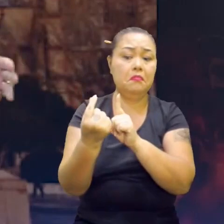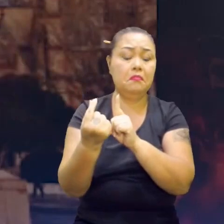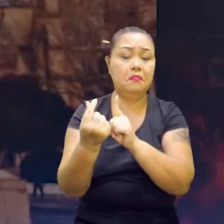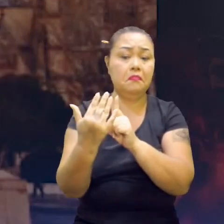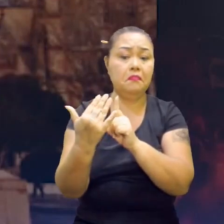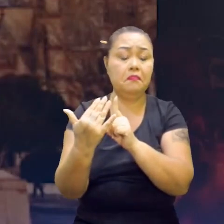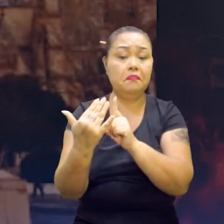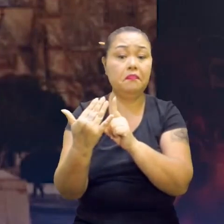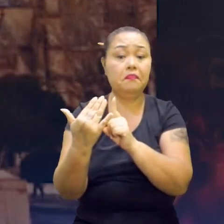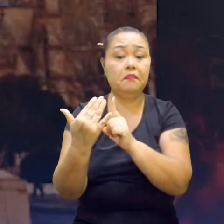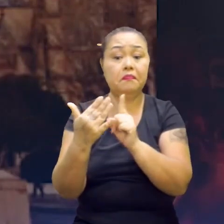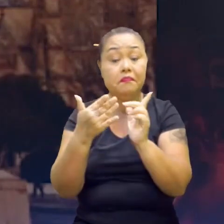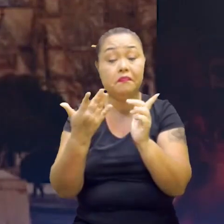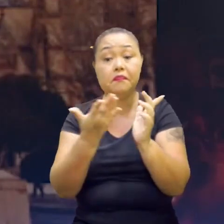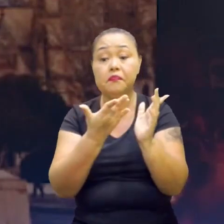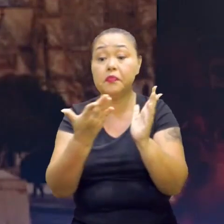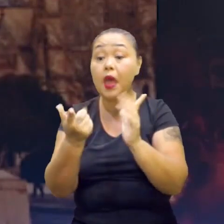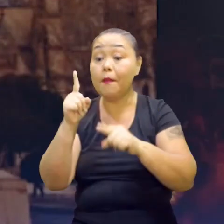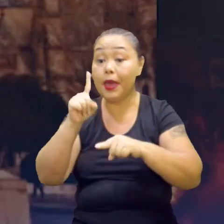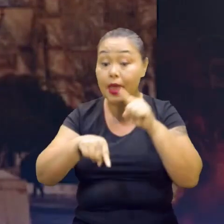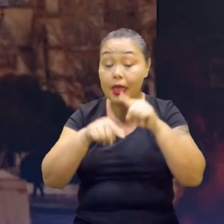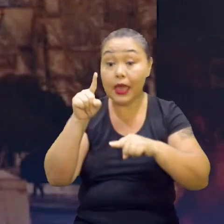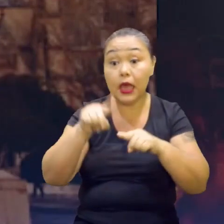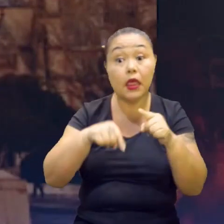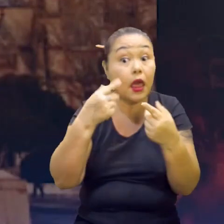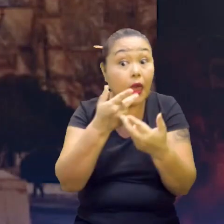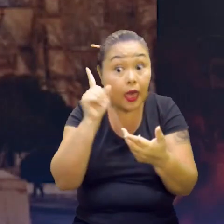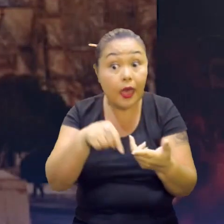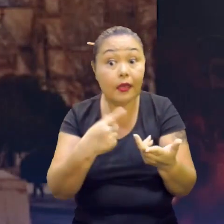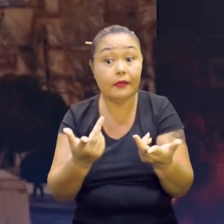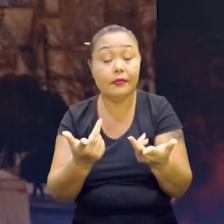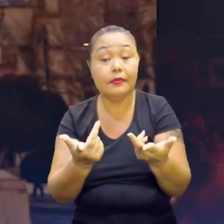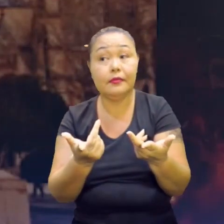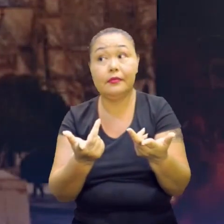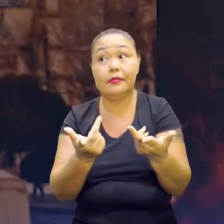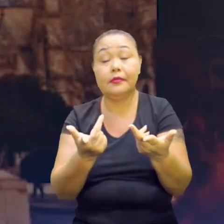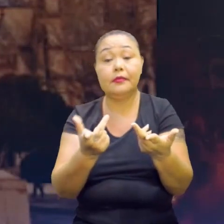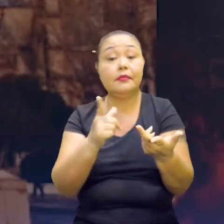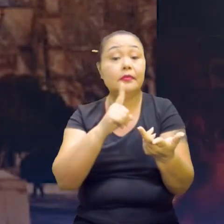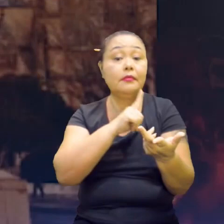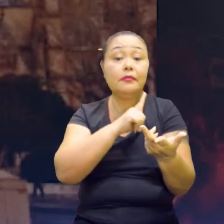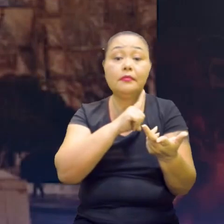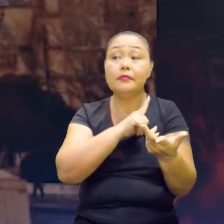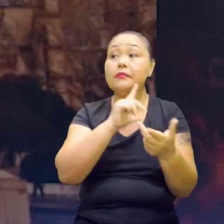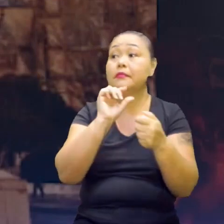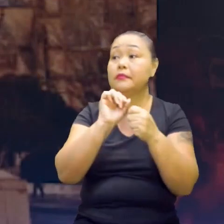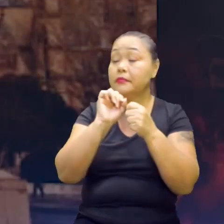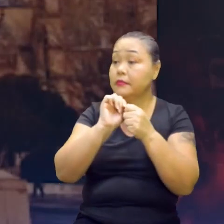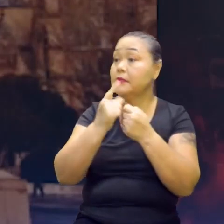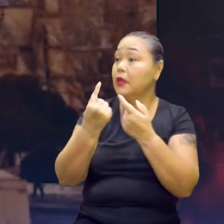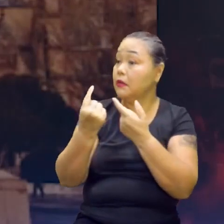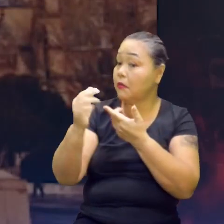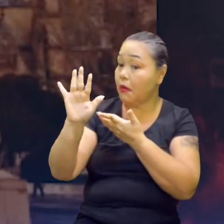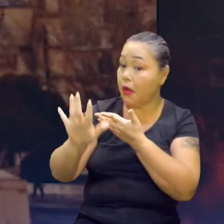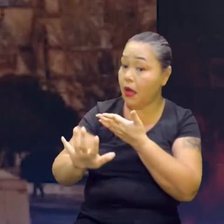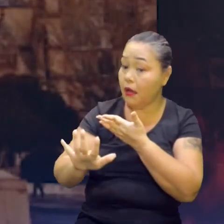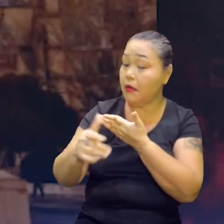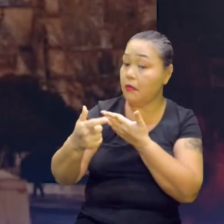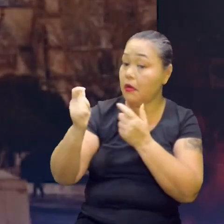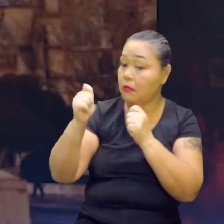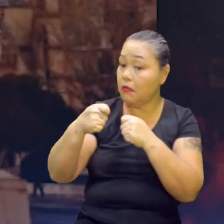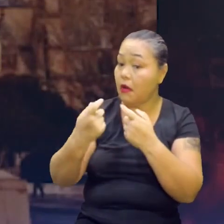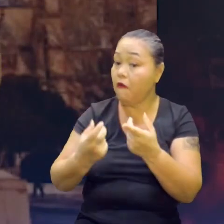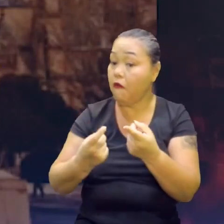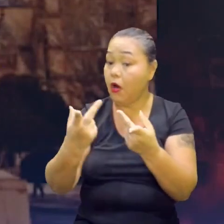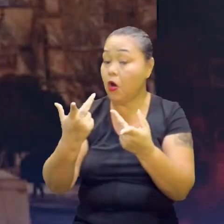Nessa questão da mercadoria, ela é assim. Eu tenho que ter um preço acessível para poder vender. Se eu coloco um preço